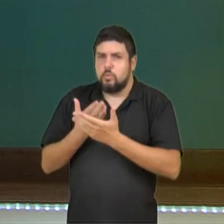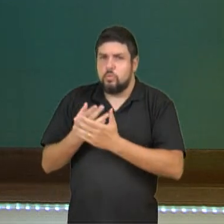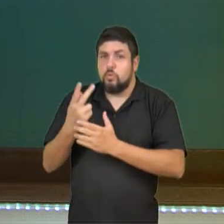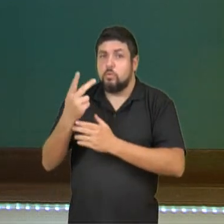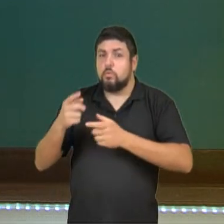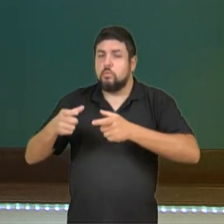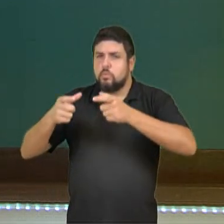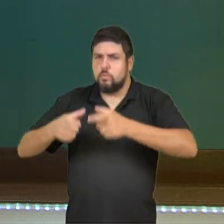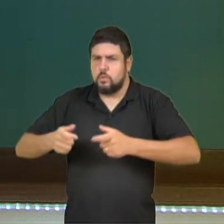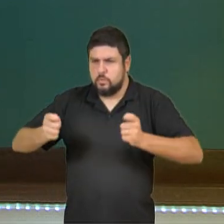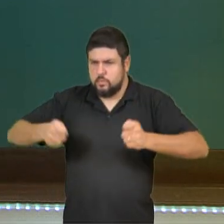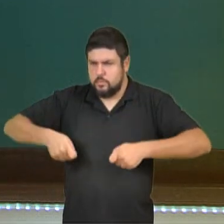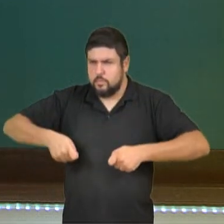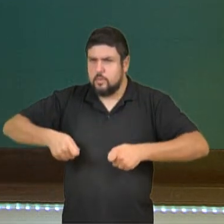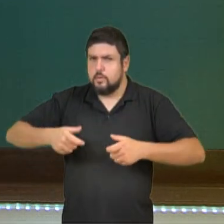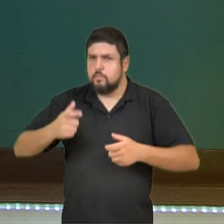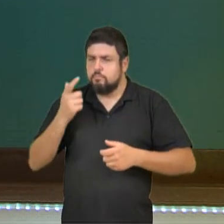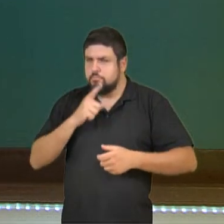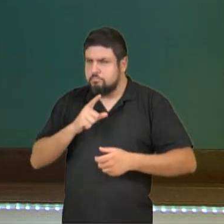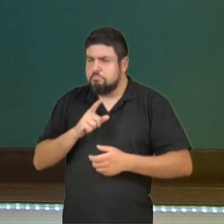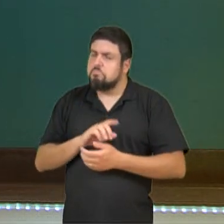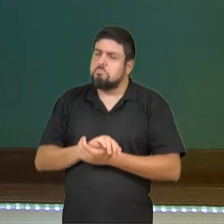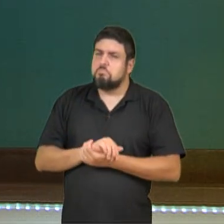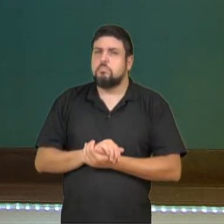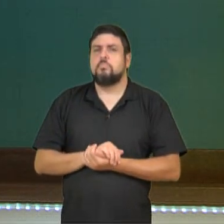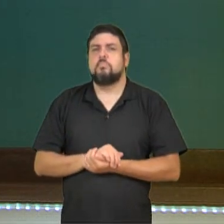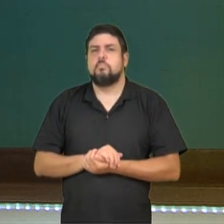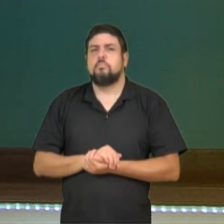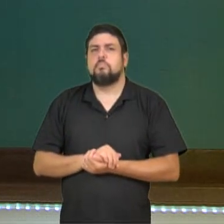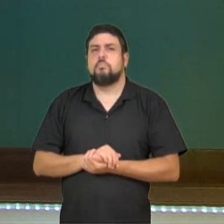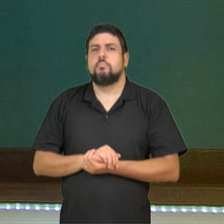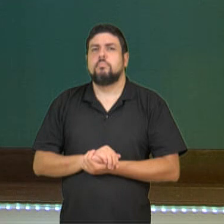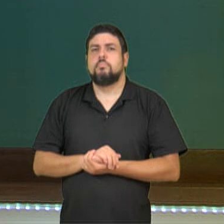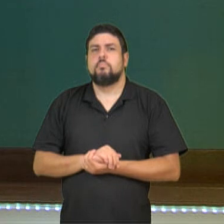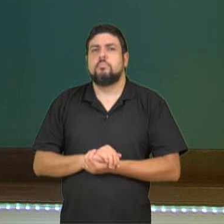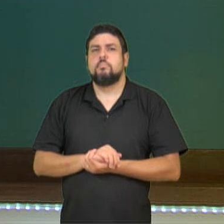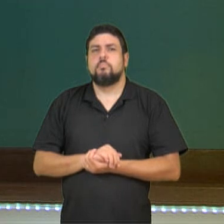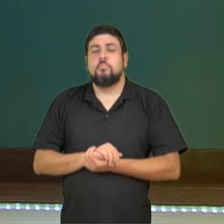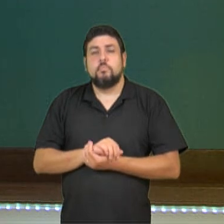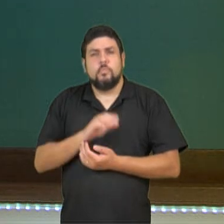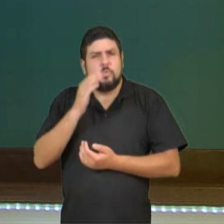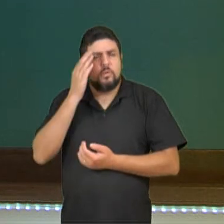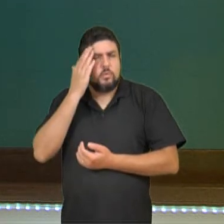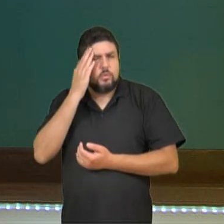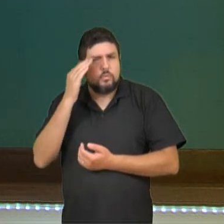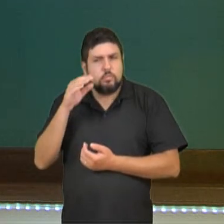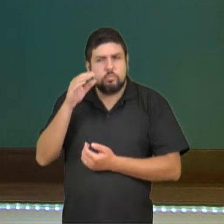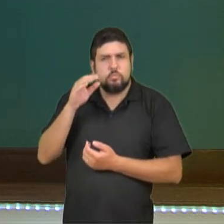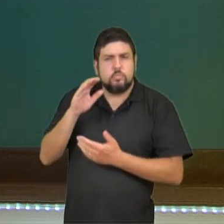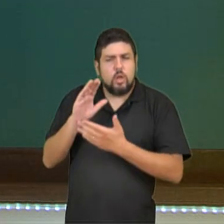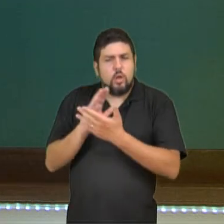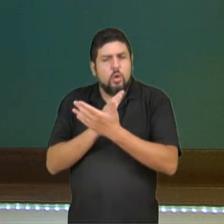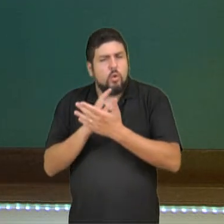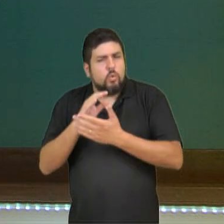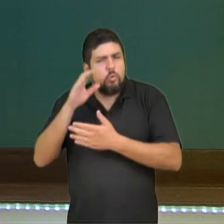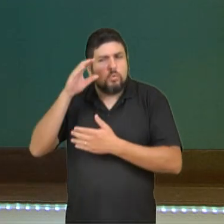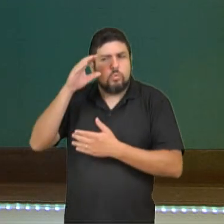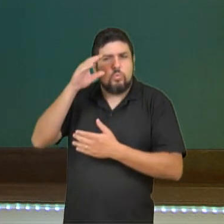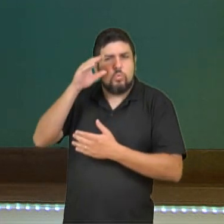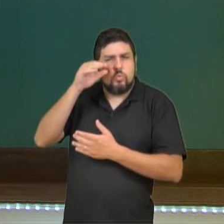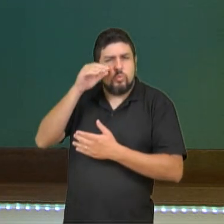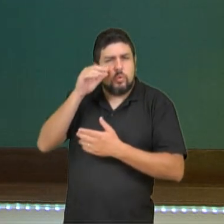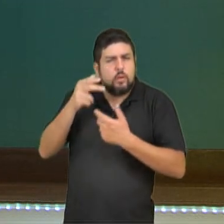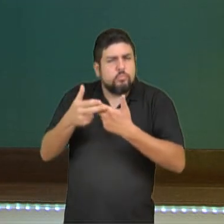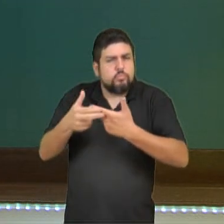onde você está. Você consegue fazer essa adaptação? E se você sabe alguma curiosidade desse esporte? Você sabe alguma coisa curiosa